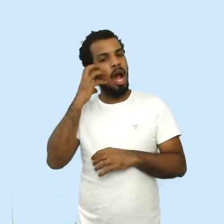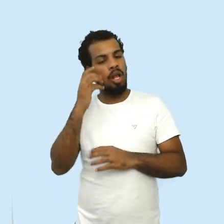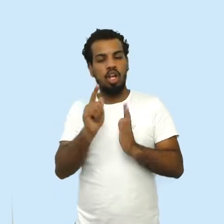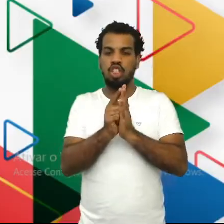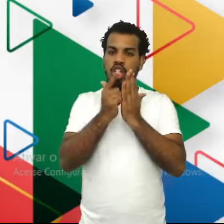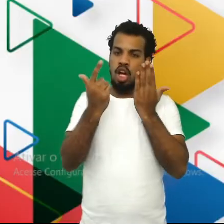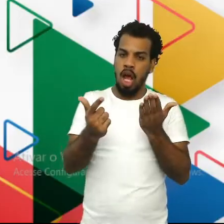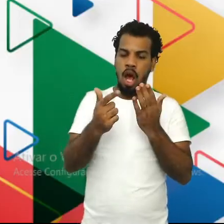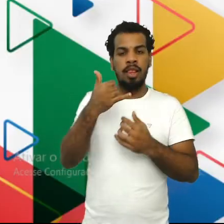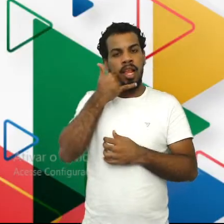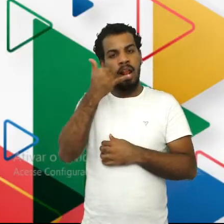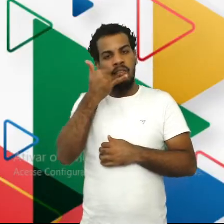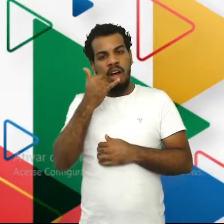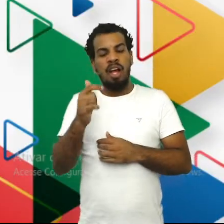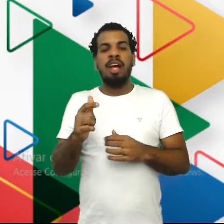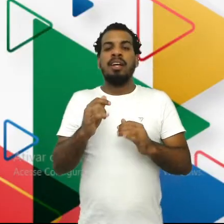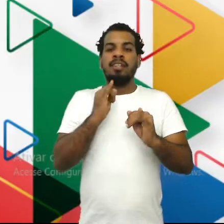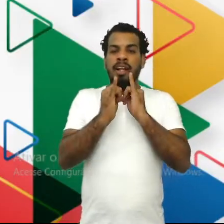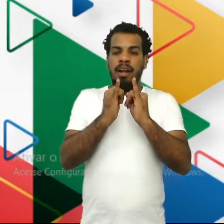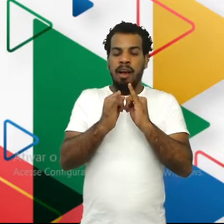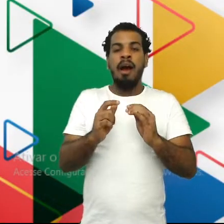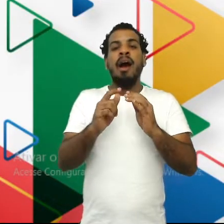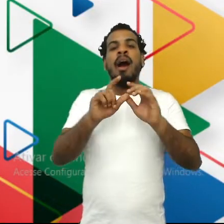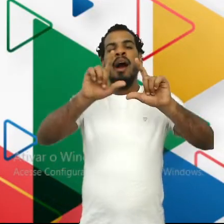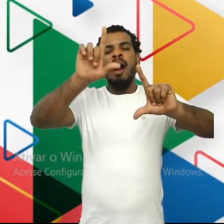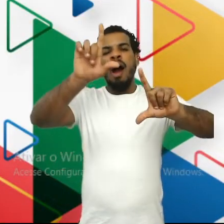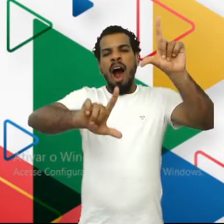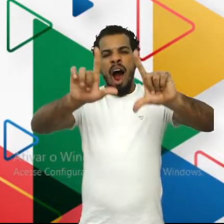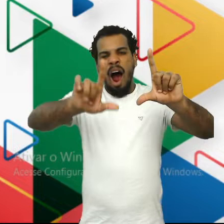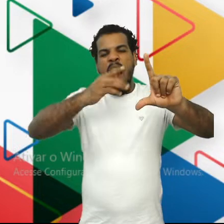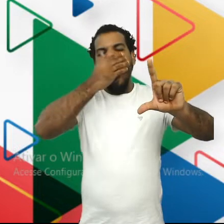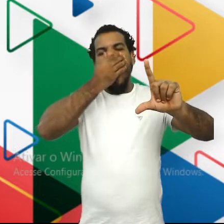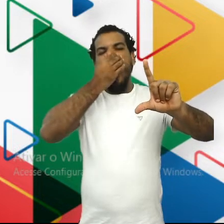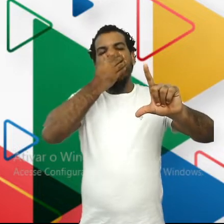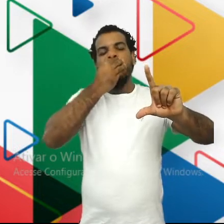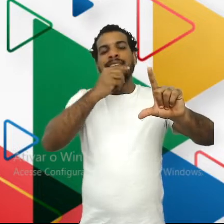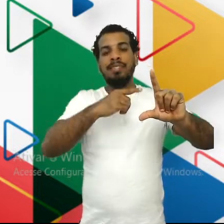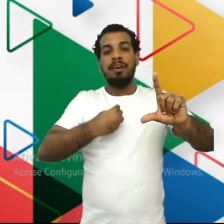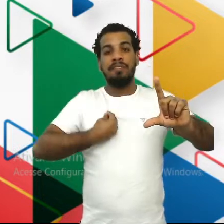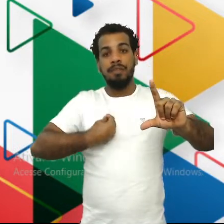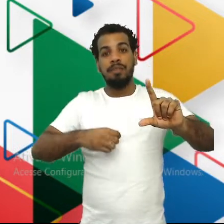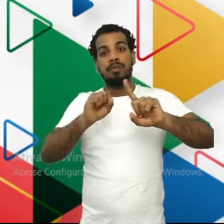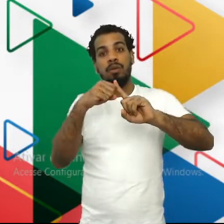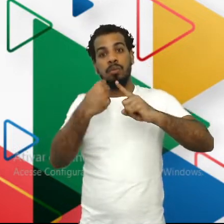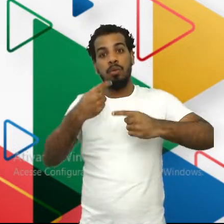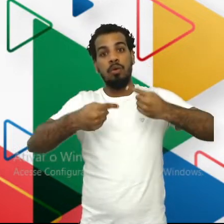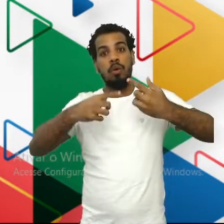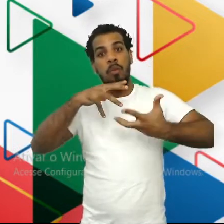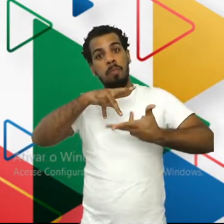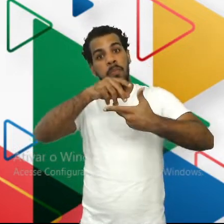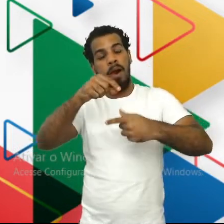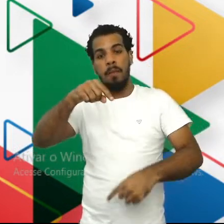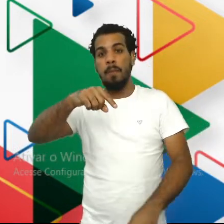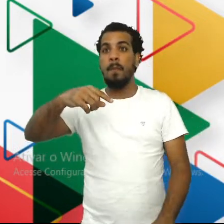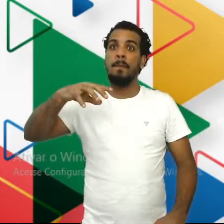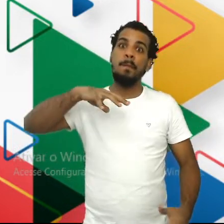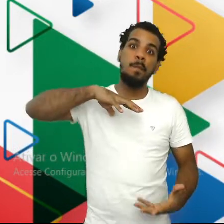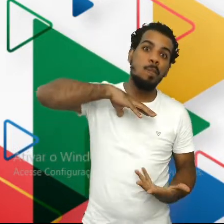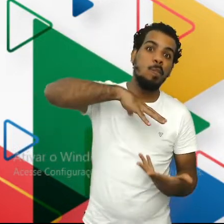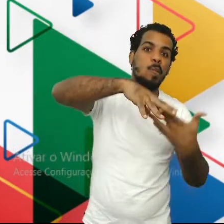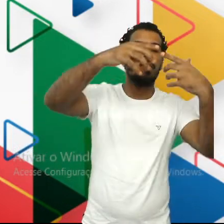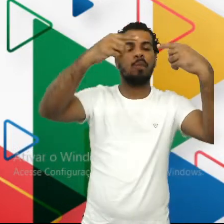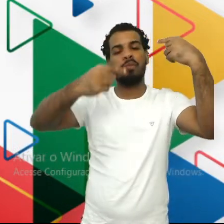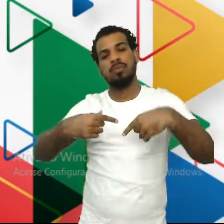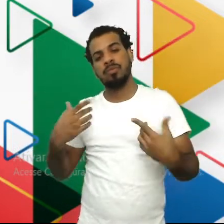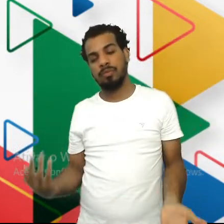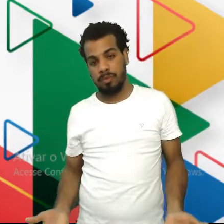a internet e a televisão, que nos possibilitam adentrar na vida sociopolítica do país e também do mundo, e saber o que está acontecendo